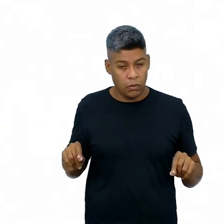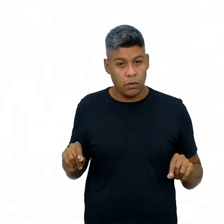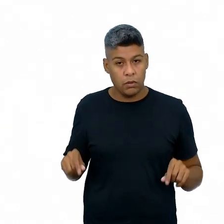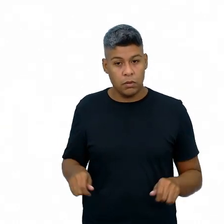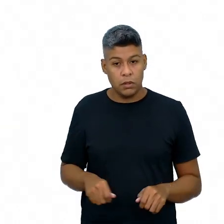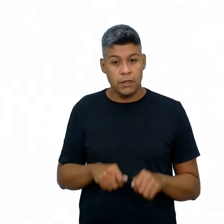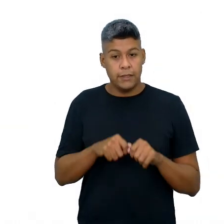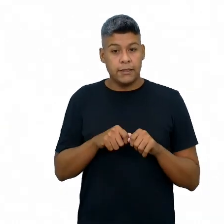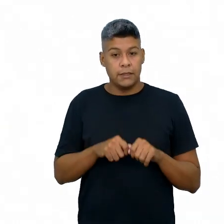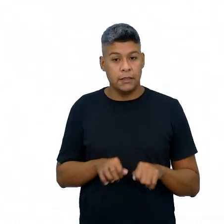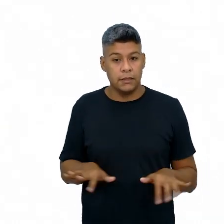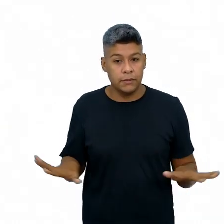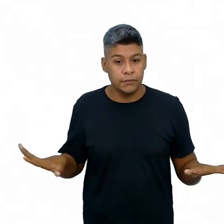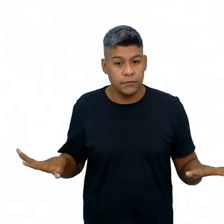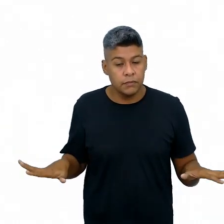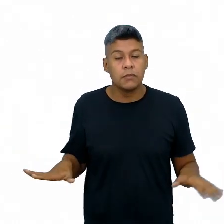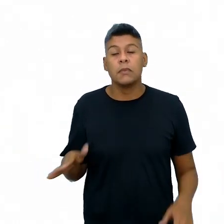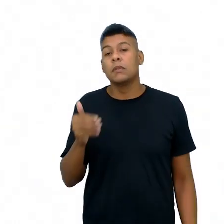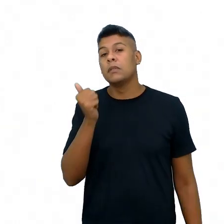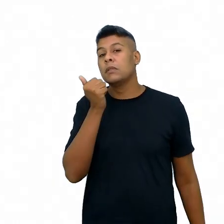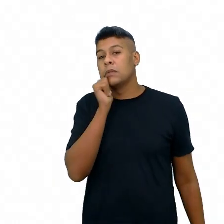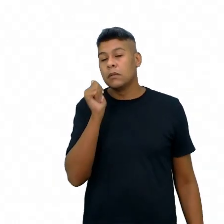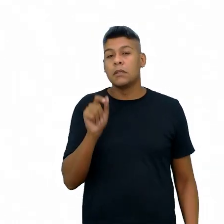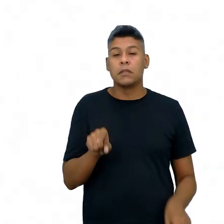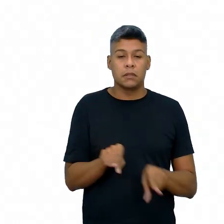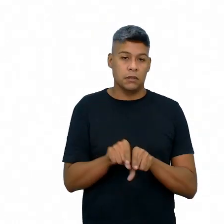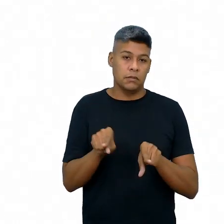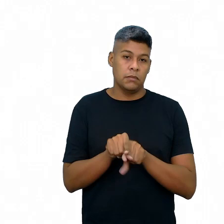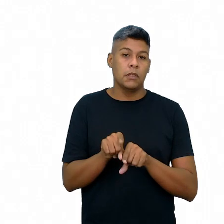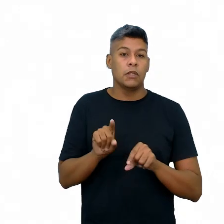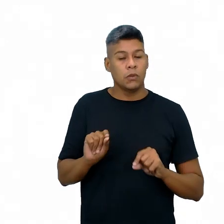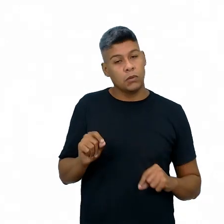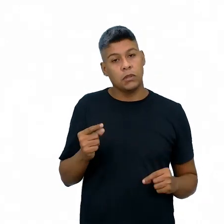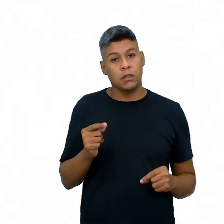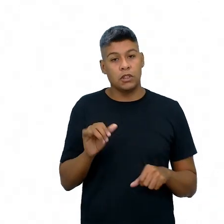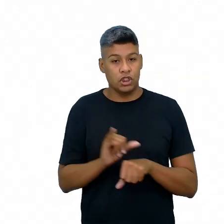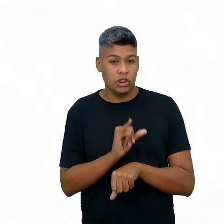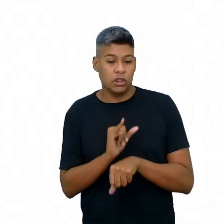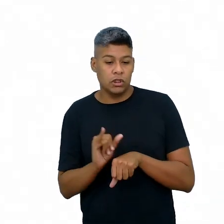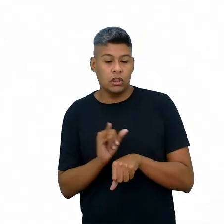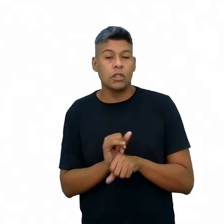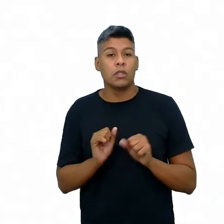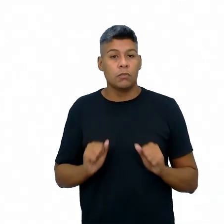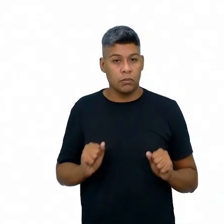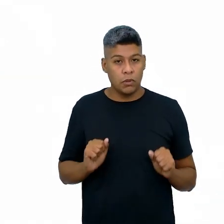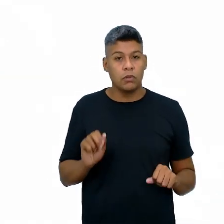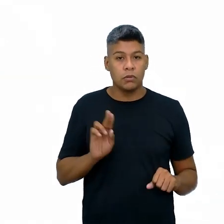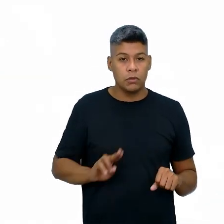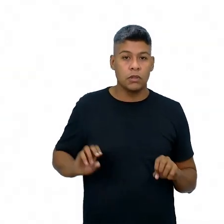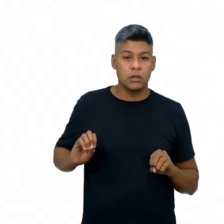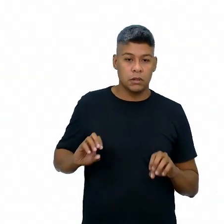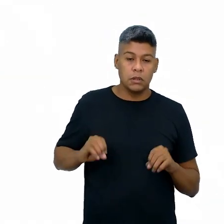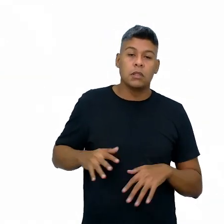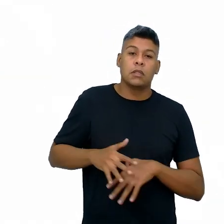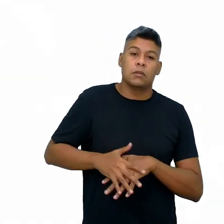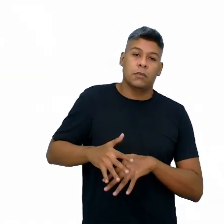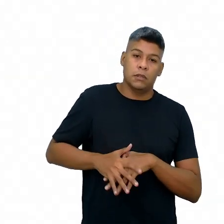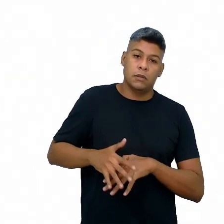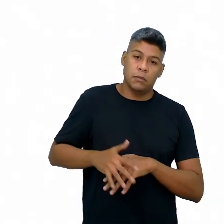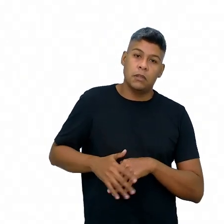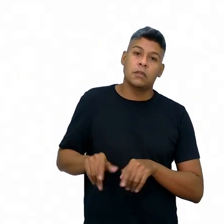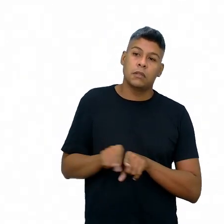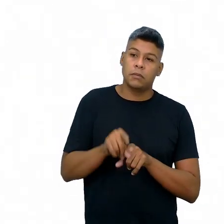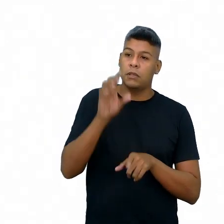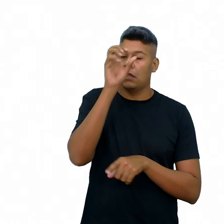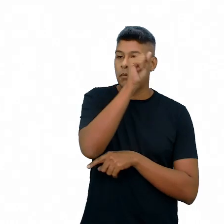desencadear em um método científico e também uma estratégia que podemos utilizar no ensino da matemática e